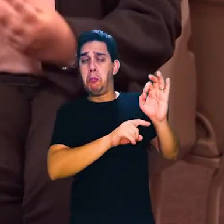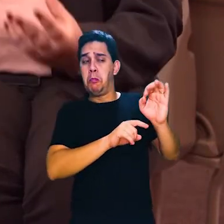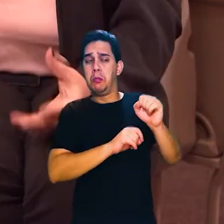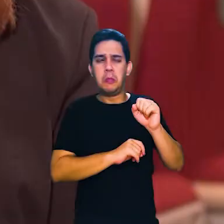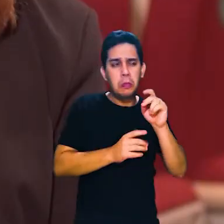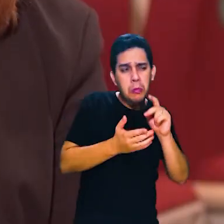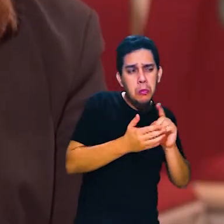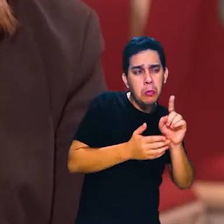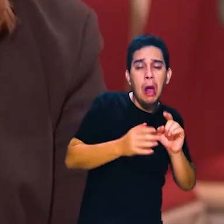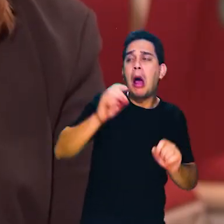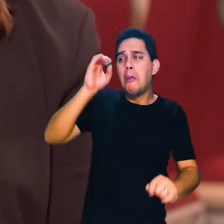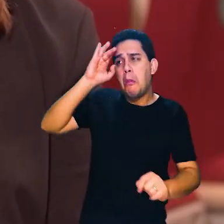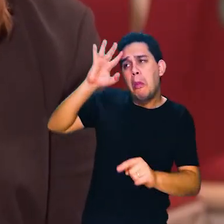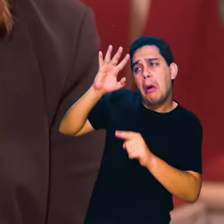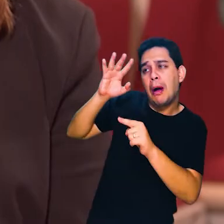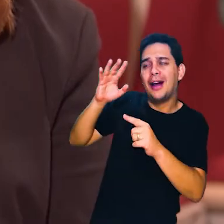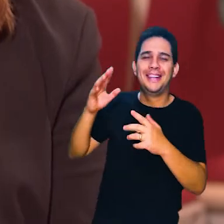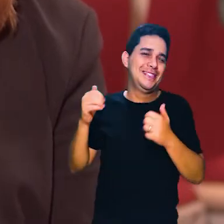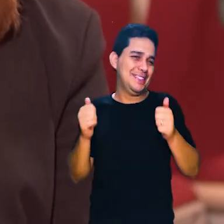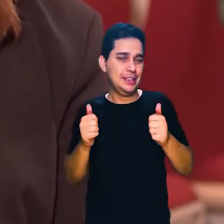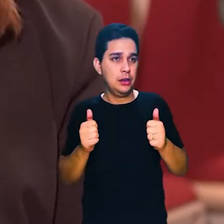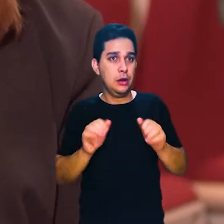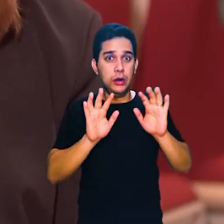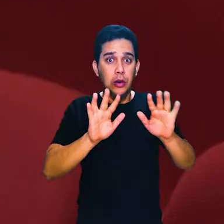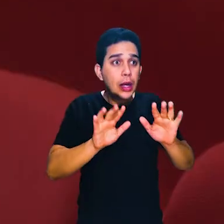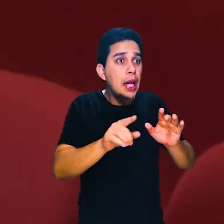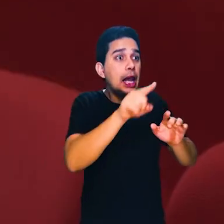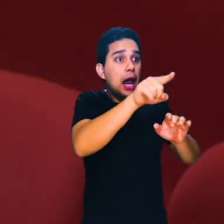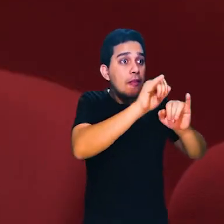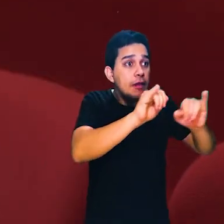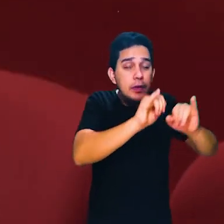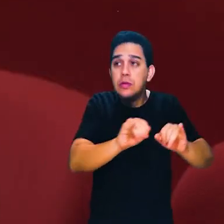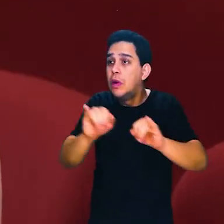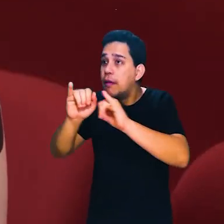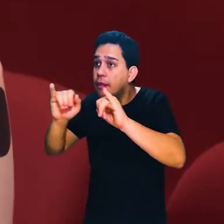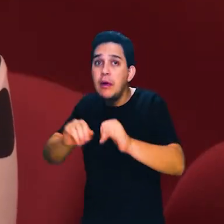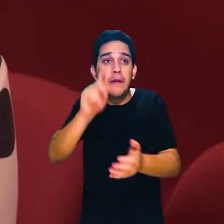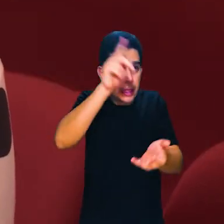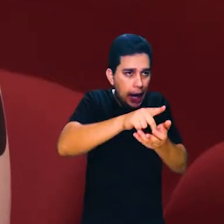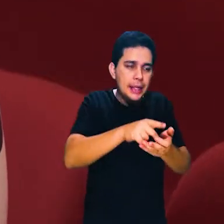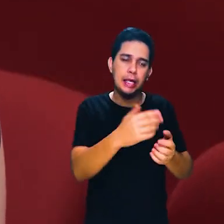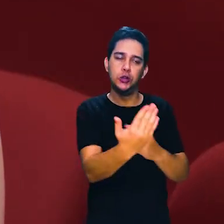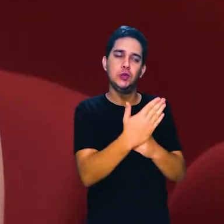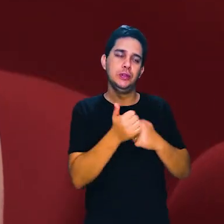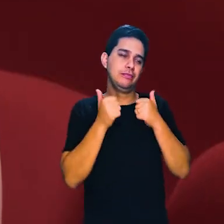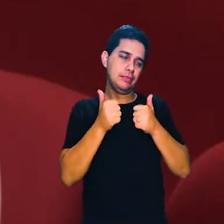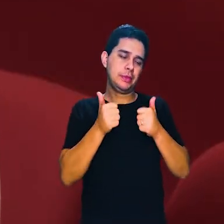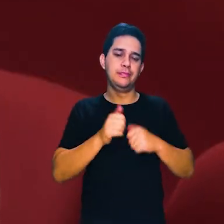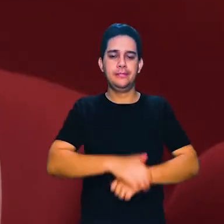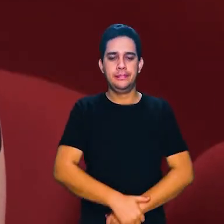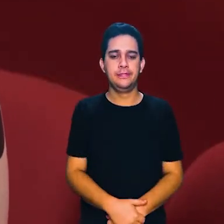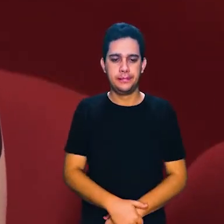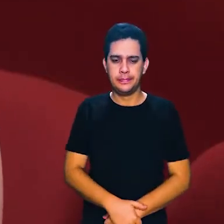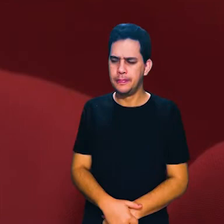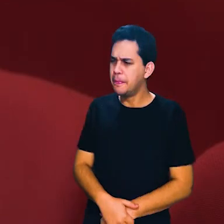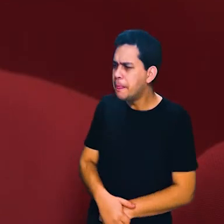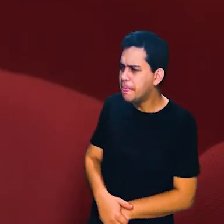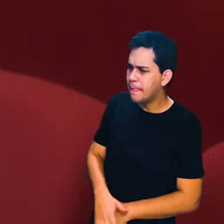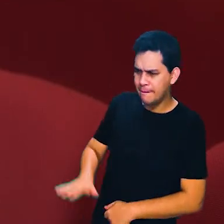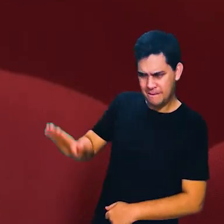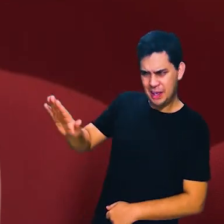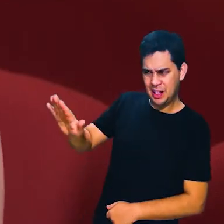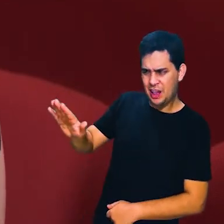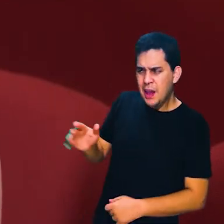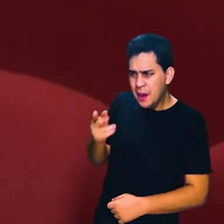as notícias veiculadas sejam sempre verdadeiras. E, doutora, o combate às fake news, por exemplo, poderia representar de alguma